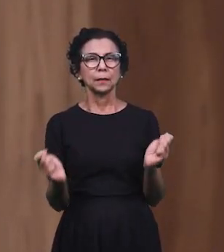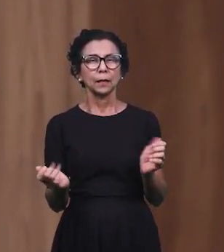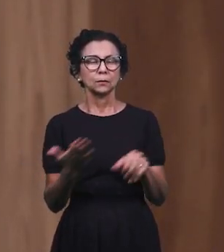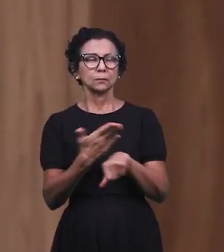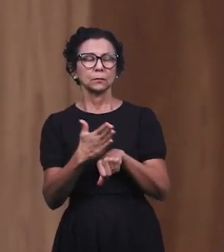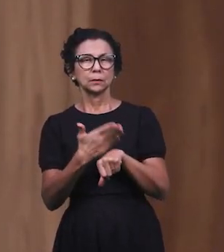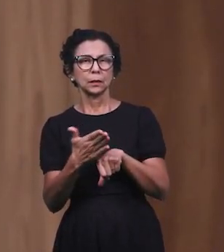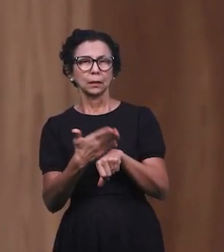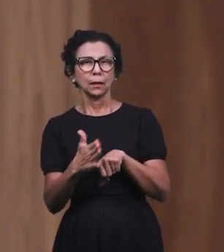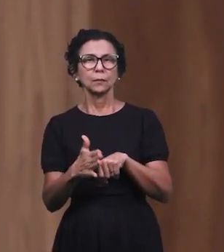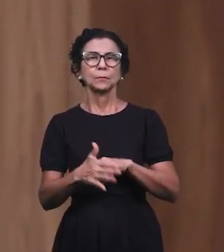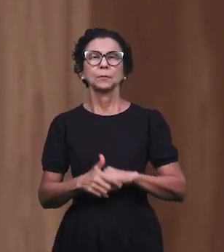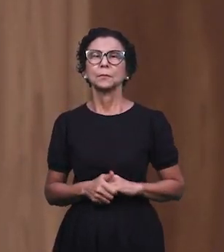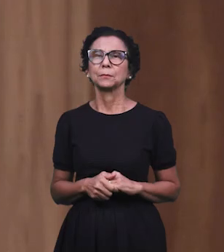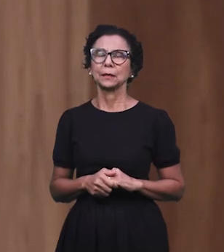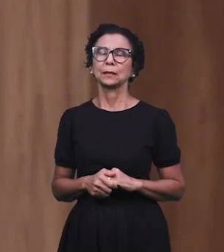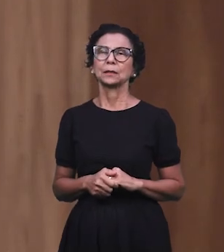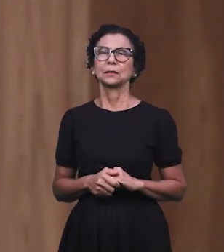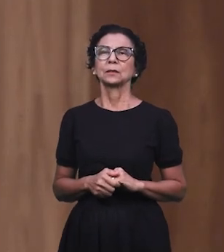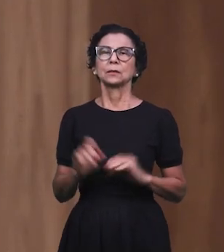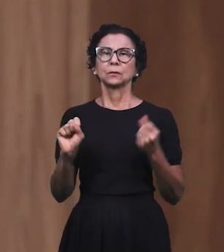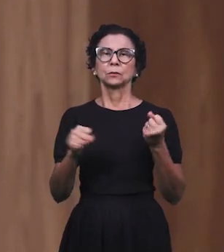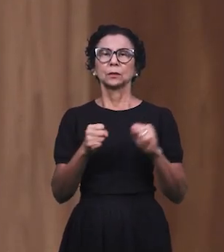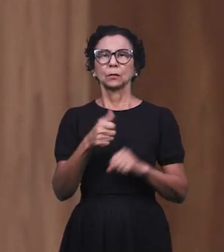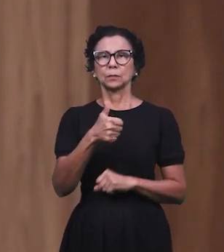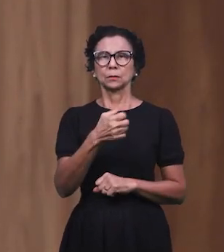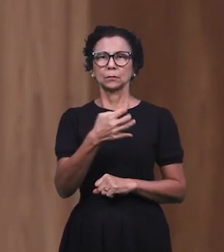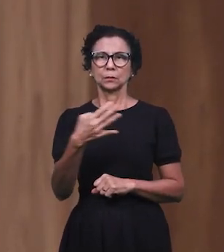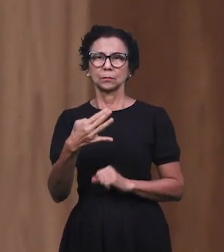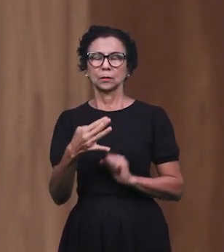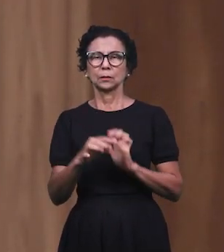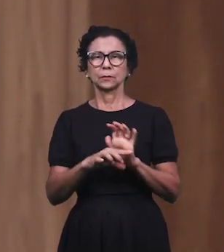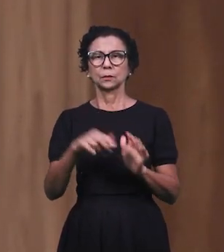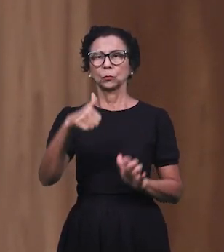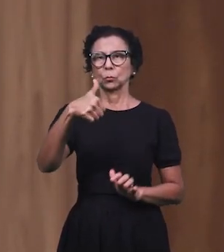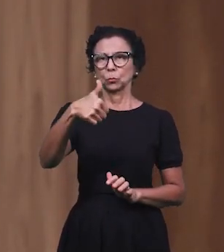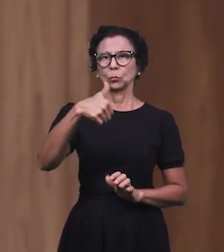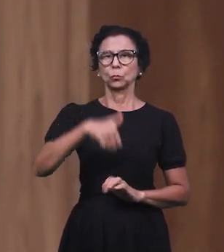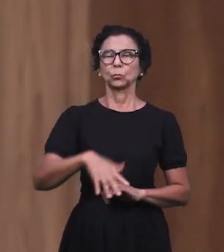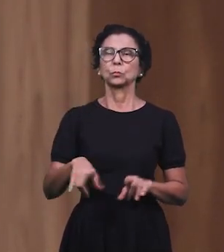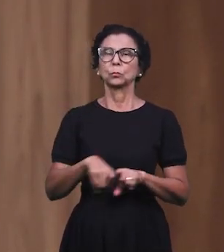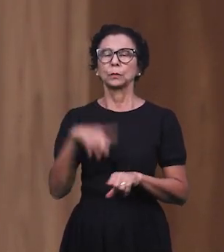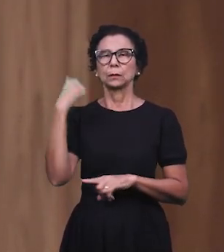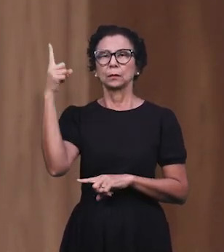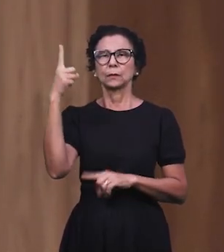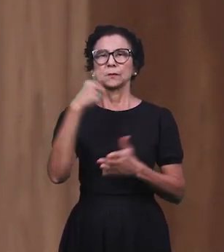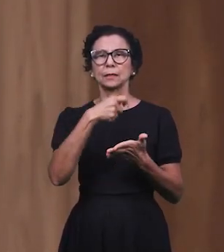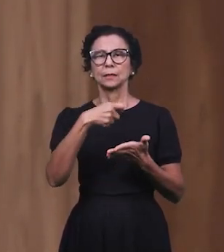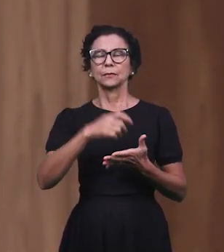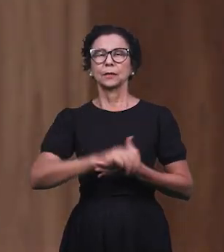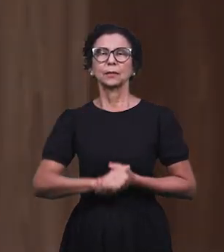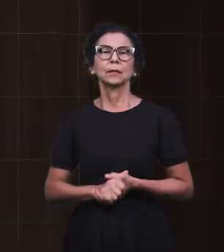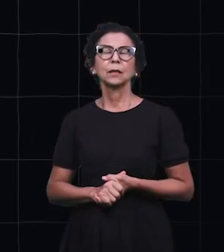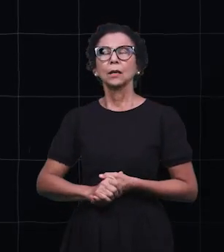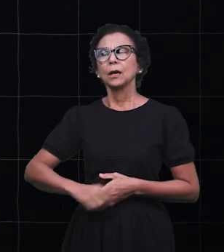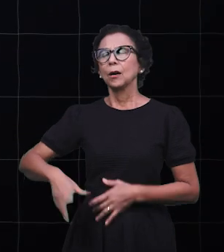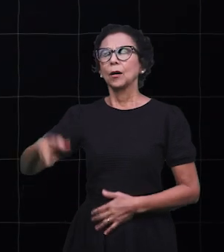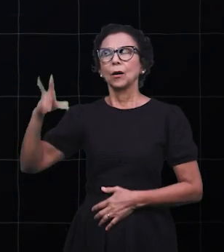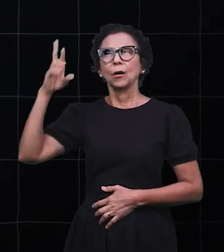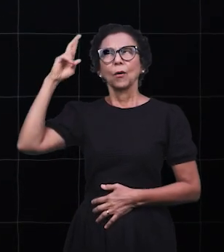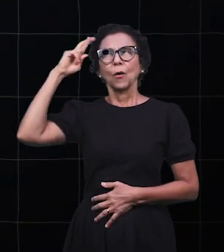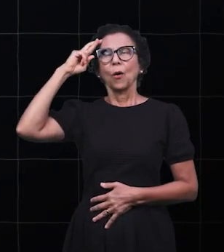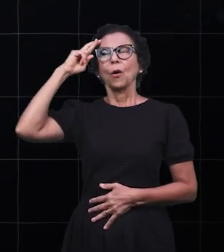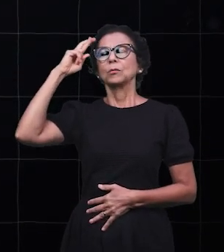treinamento, a tática, o que diz aqui o Salmo 144:1, também de Davi.